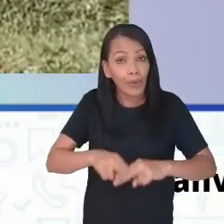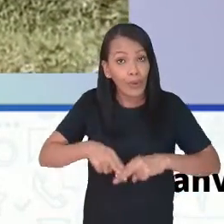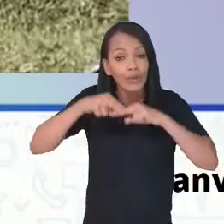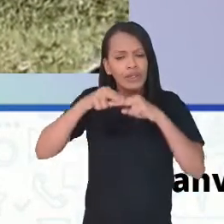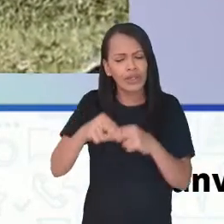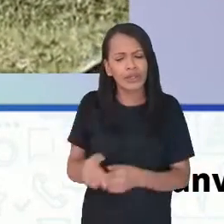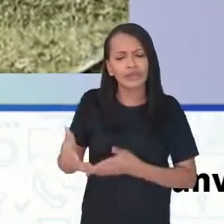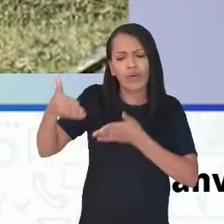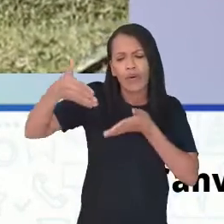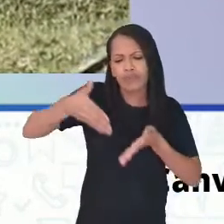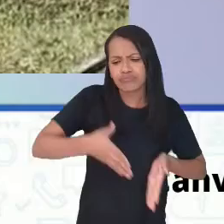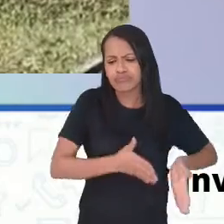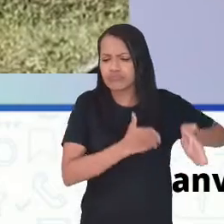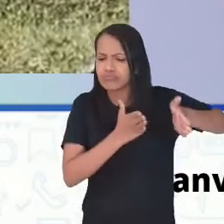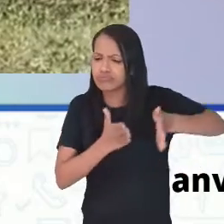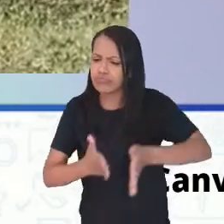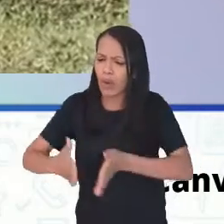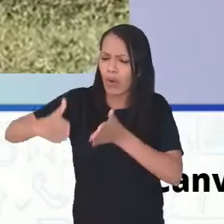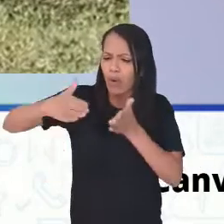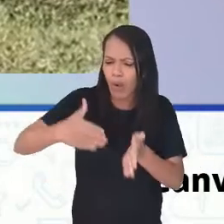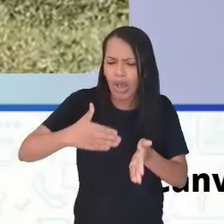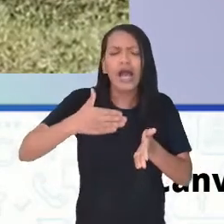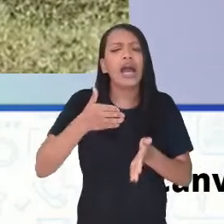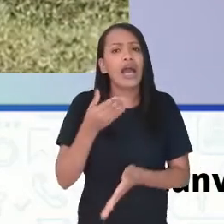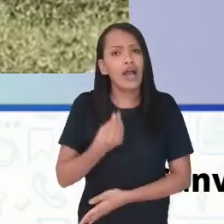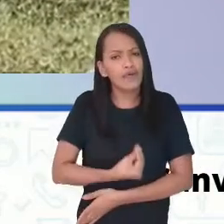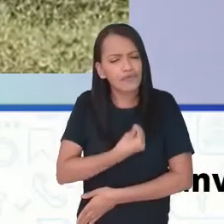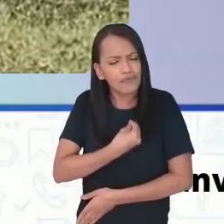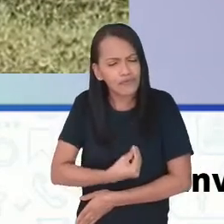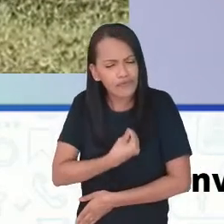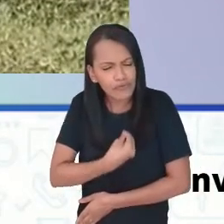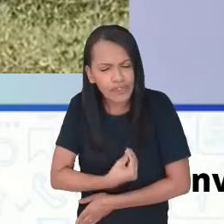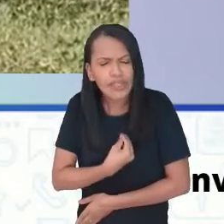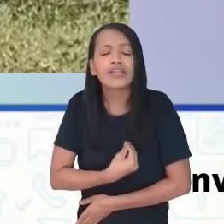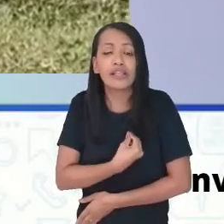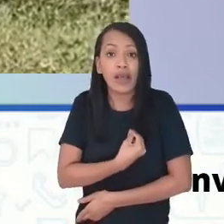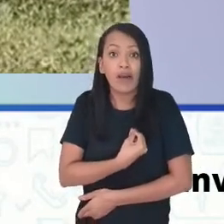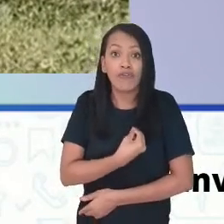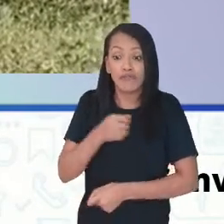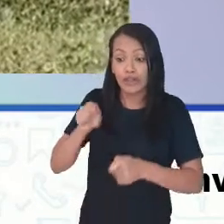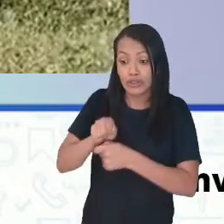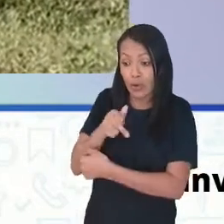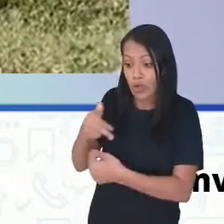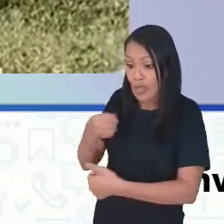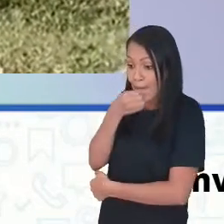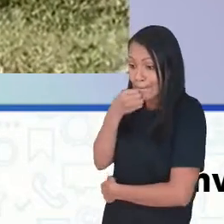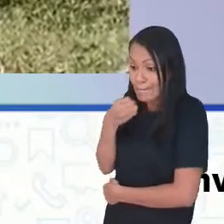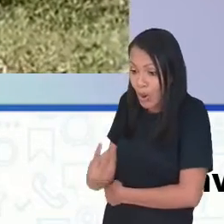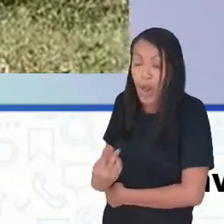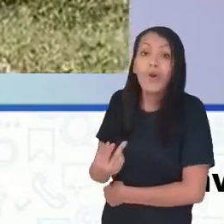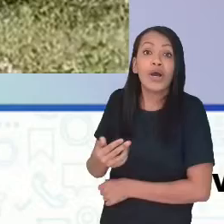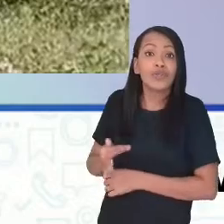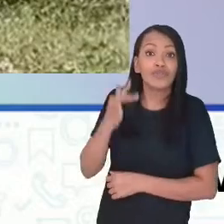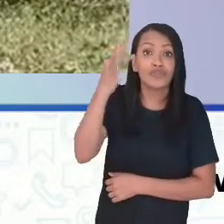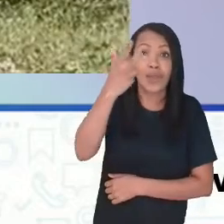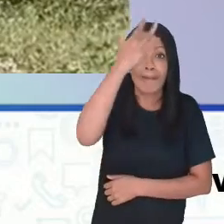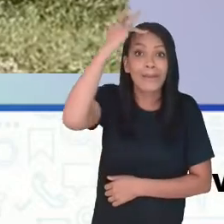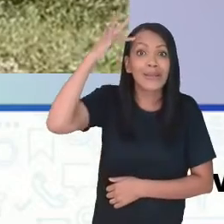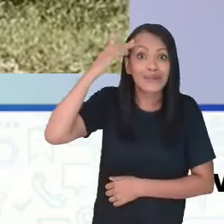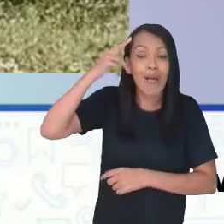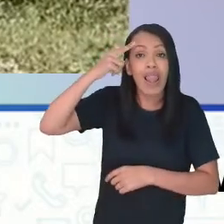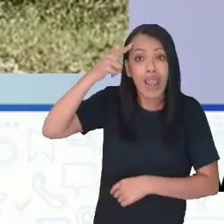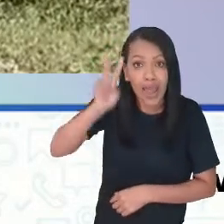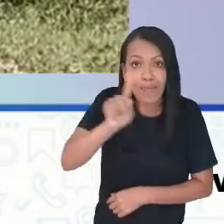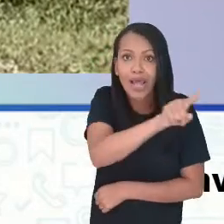respeitado, deixando para trás algo bom para ser lembrado, vivendo uma vida plena e fazendo valer